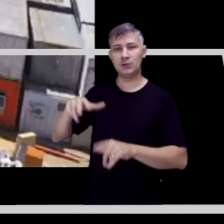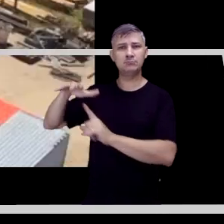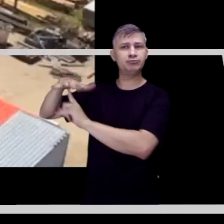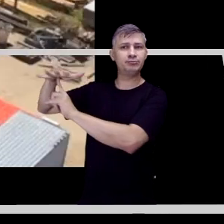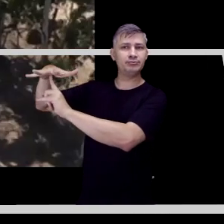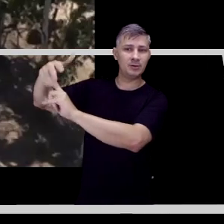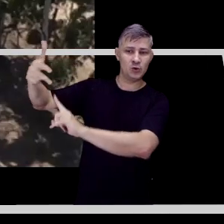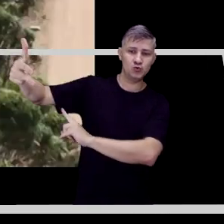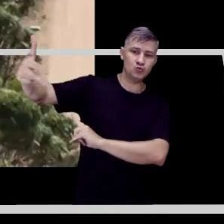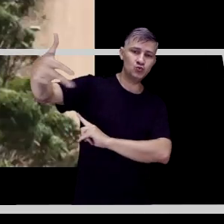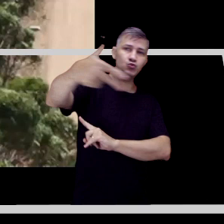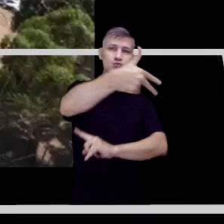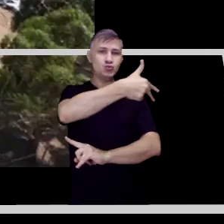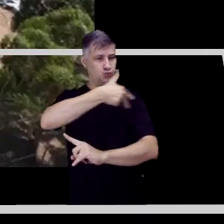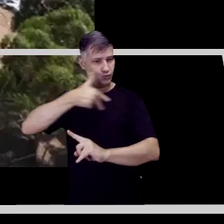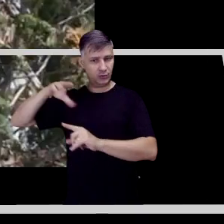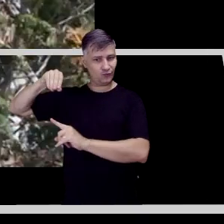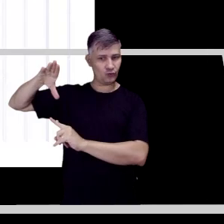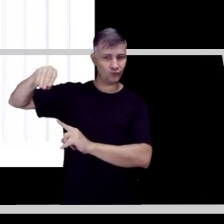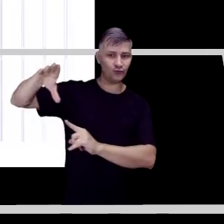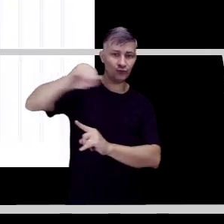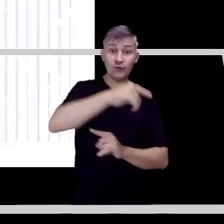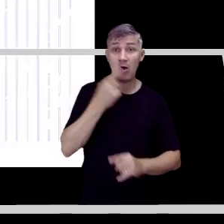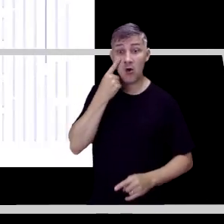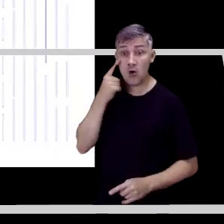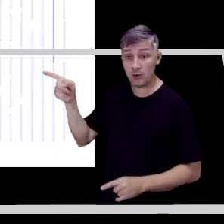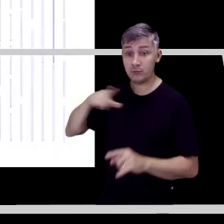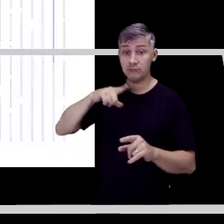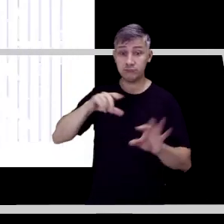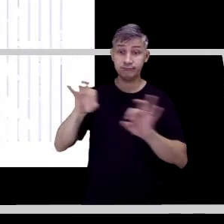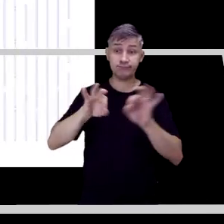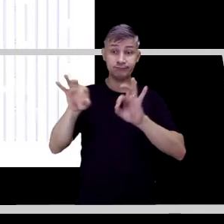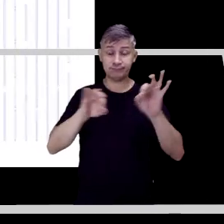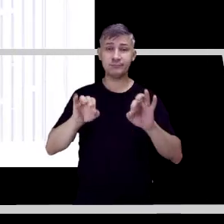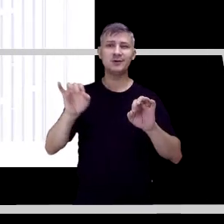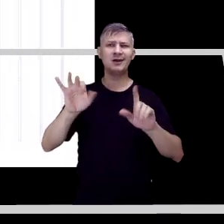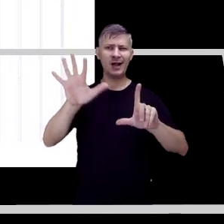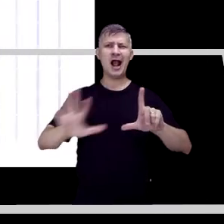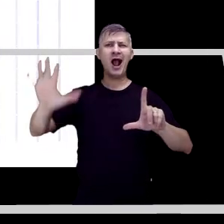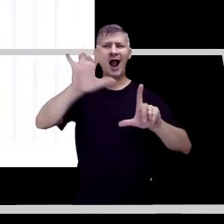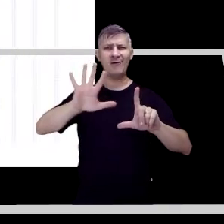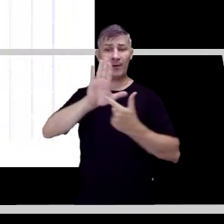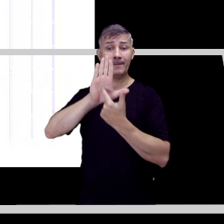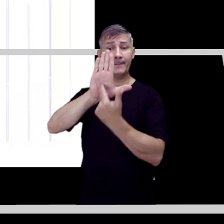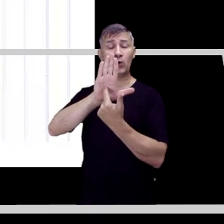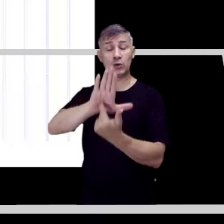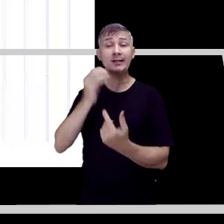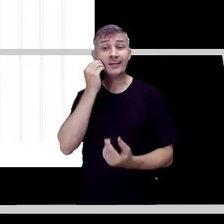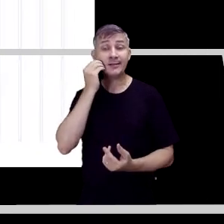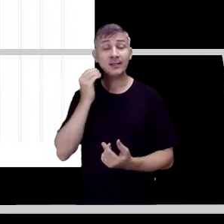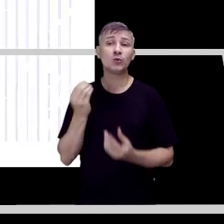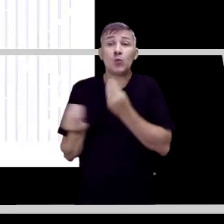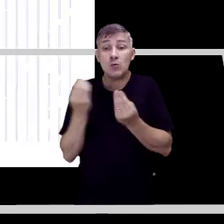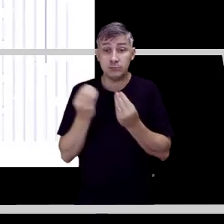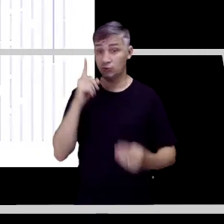um drone, várias fotos tirando. Aqui é um GIF, um gráfico, assim, mostrando,